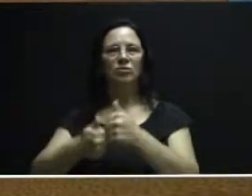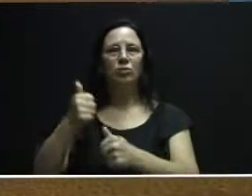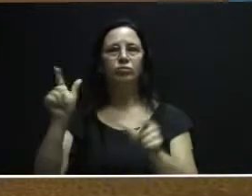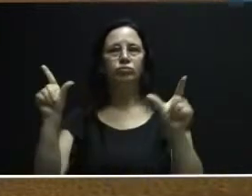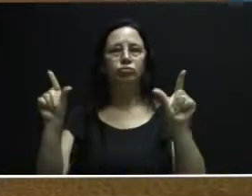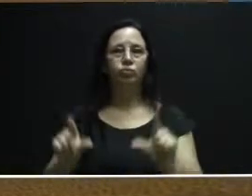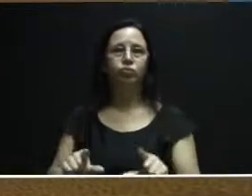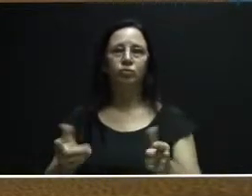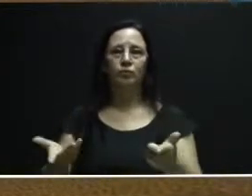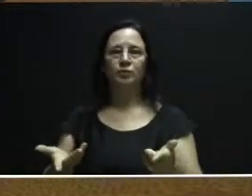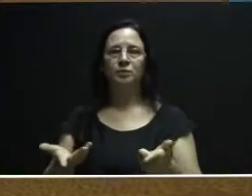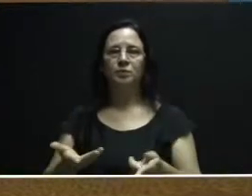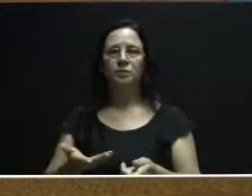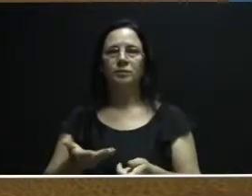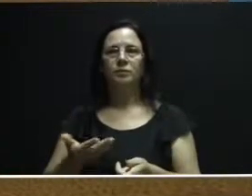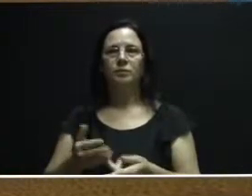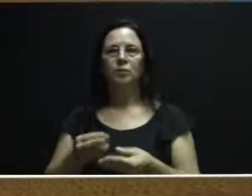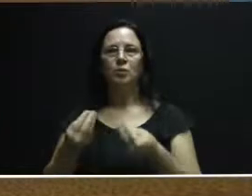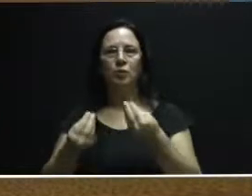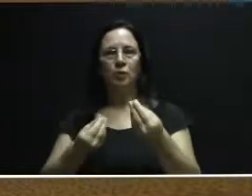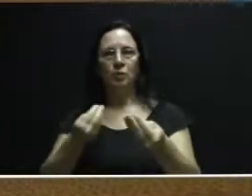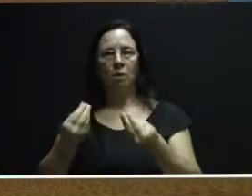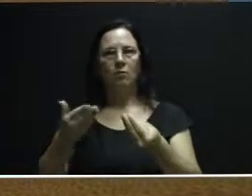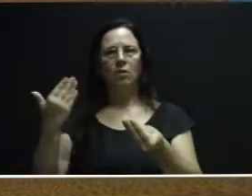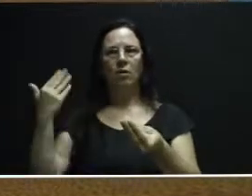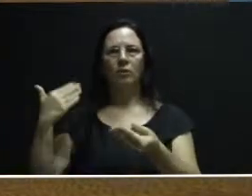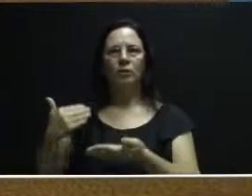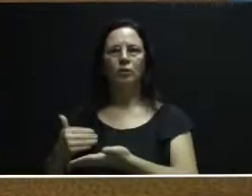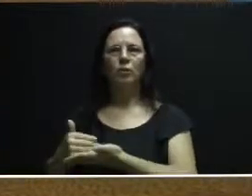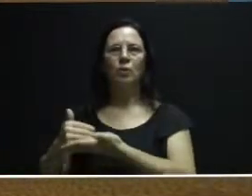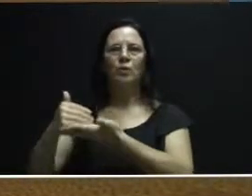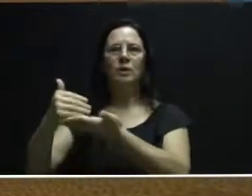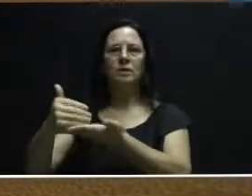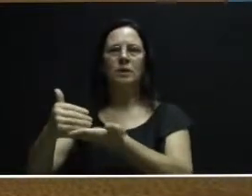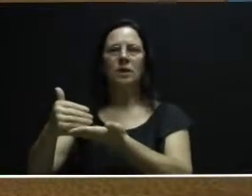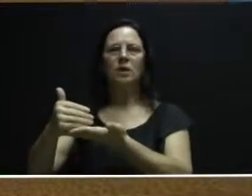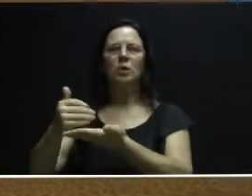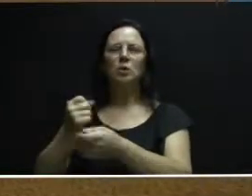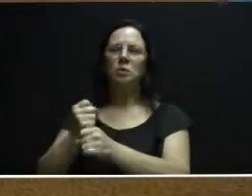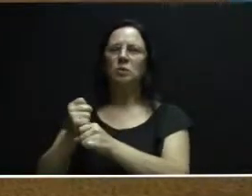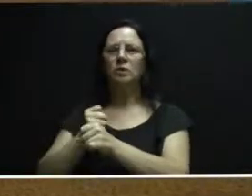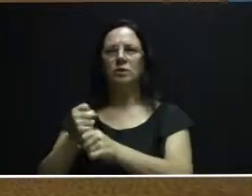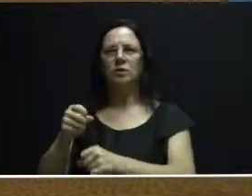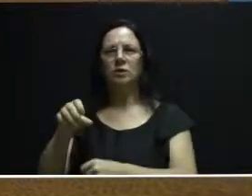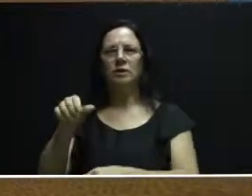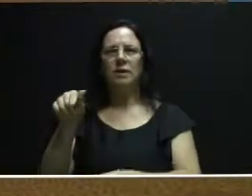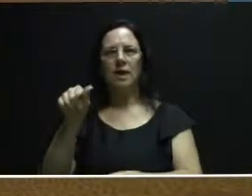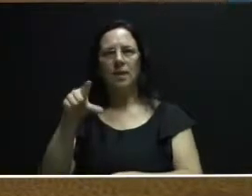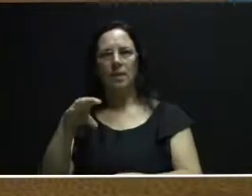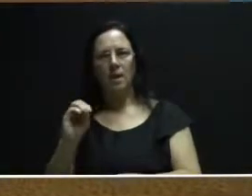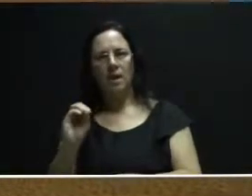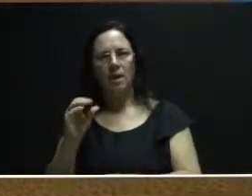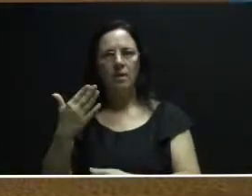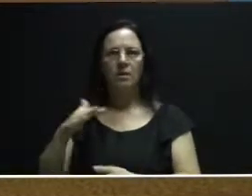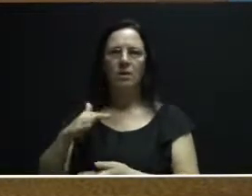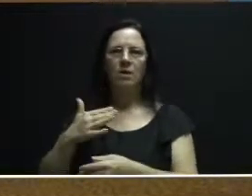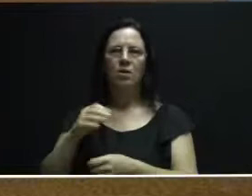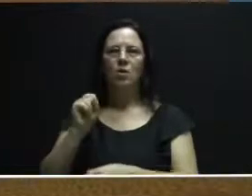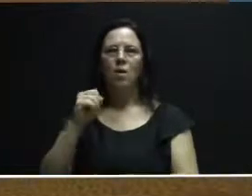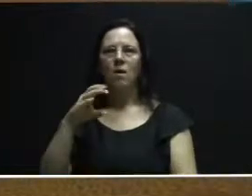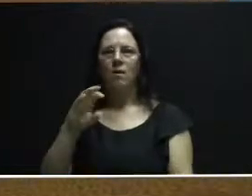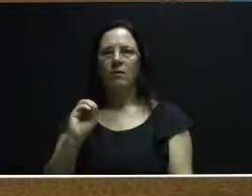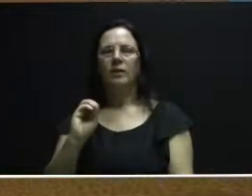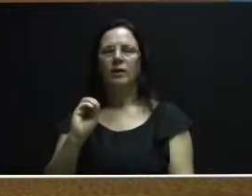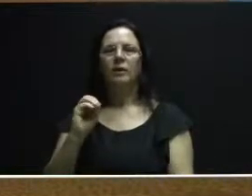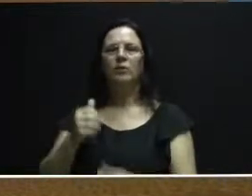muito na qualidade, em relação de quando eu comecei, nos anos de 70, 80. E assim, a qualidade do